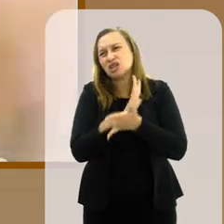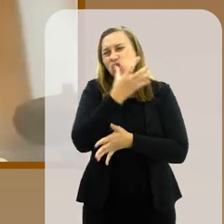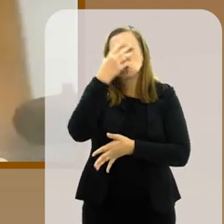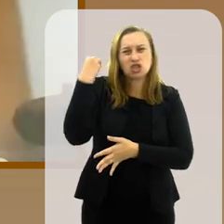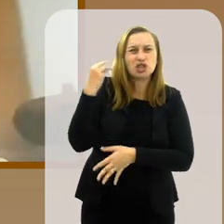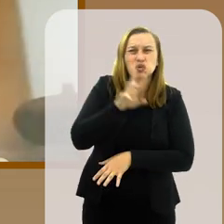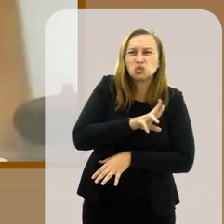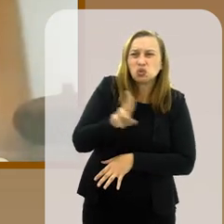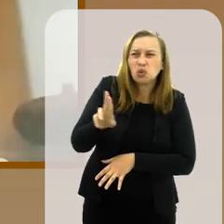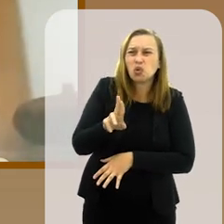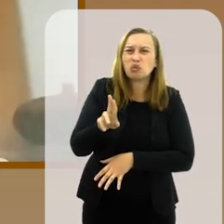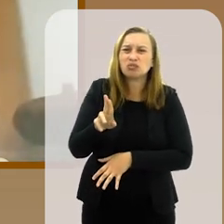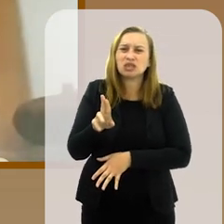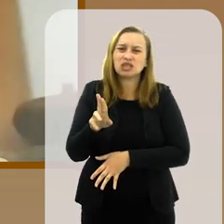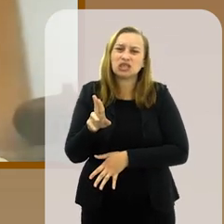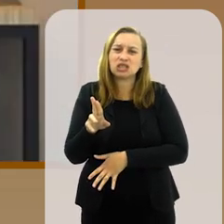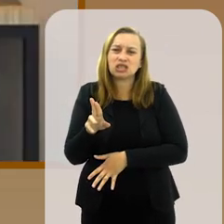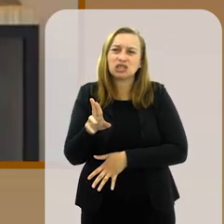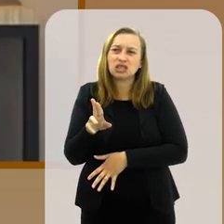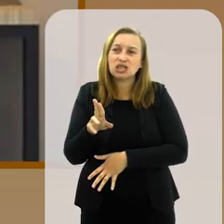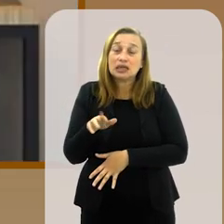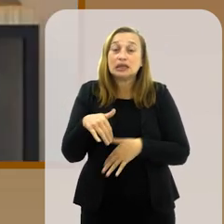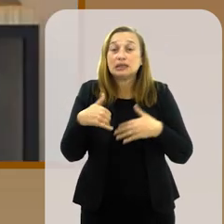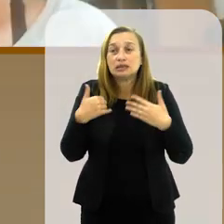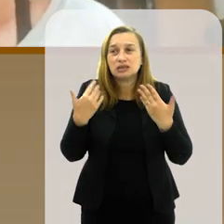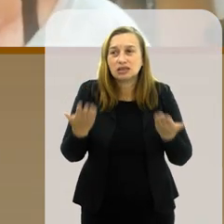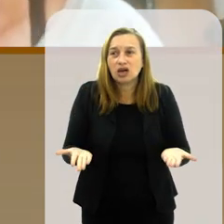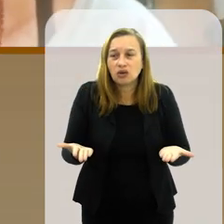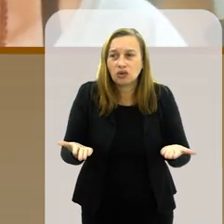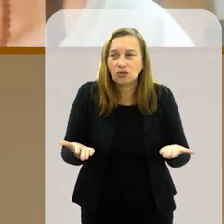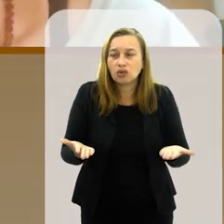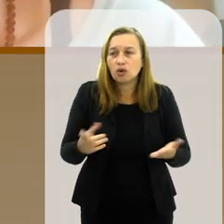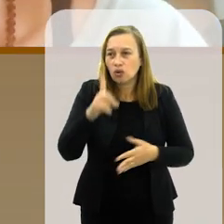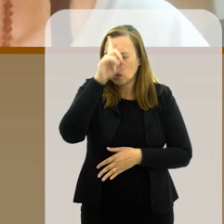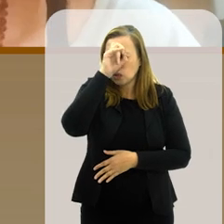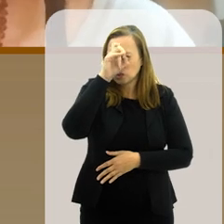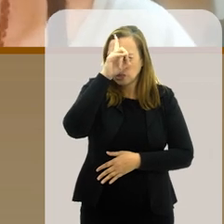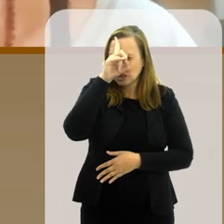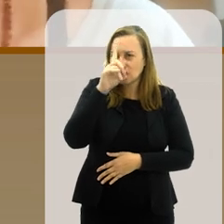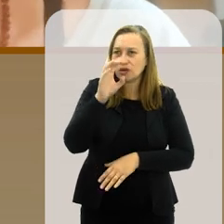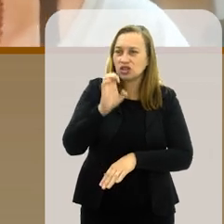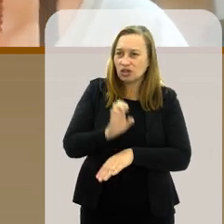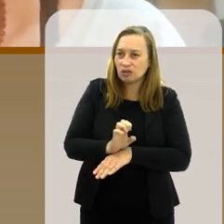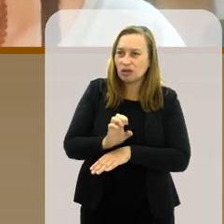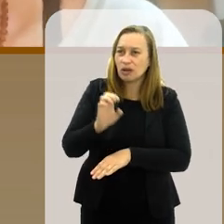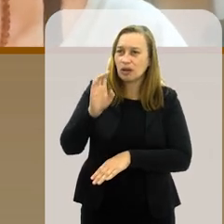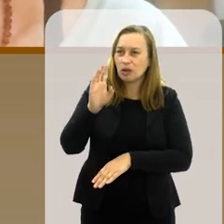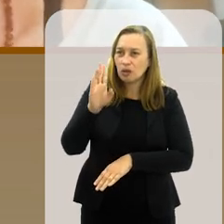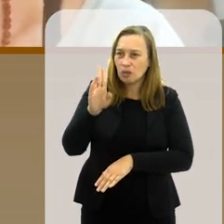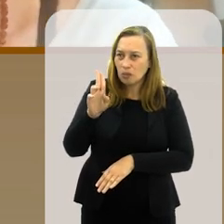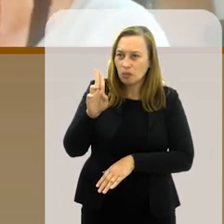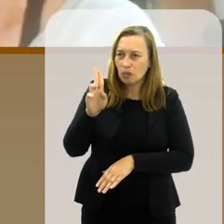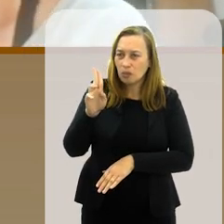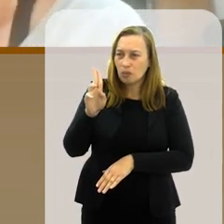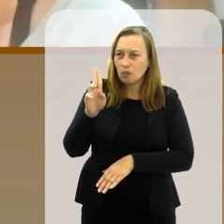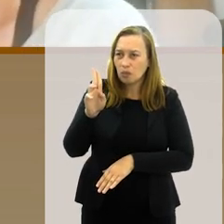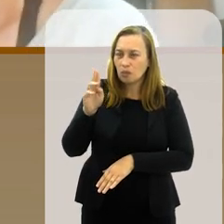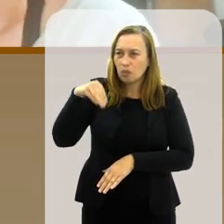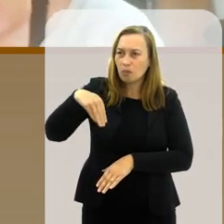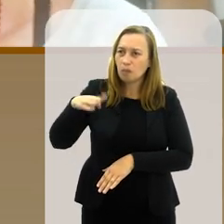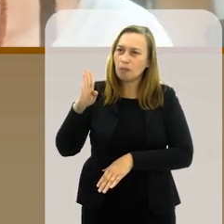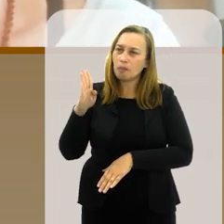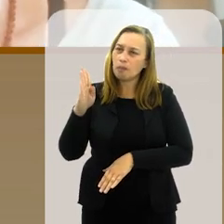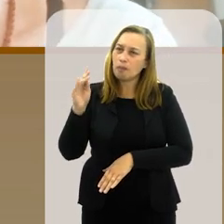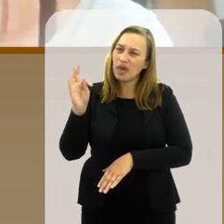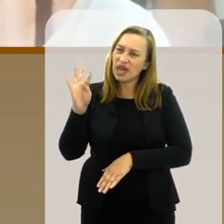um nome, esqueço uma coisa. Então, o Hospital Estadual Alberto Torres fica em São